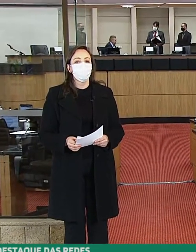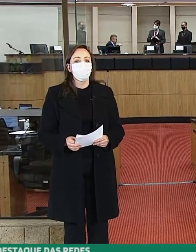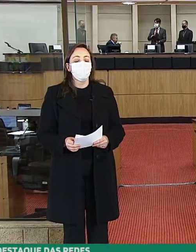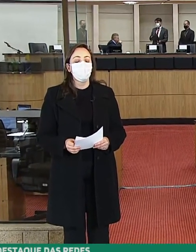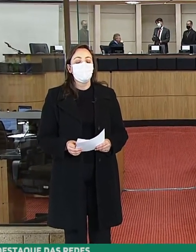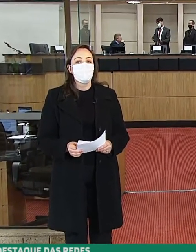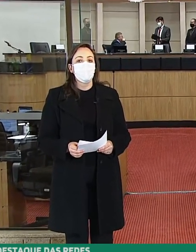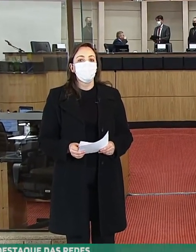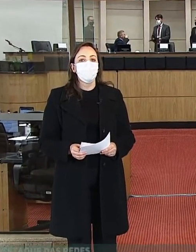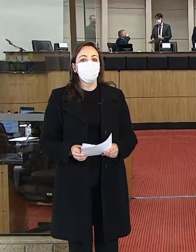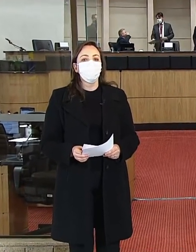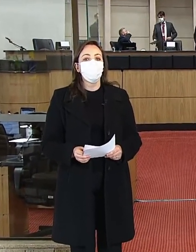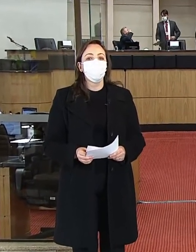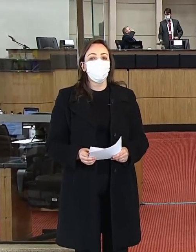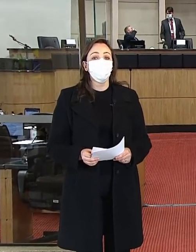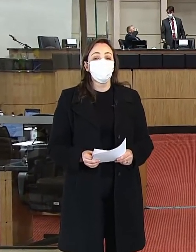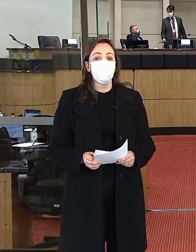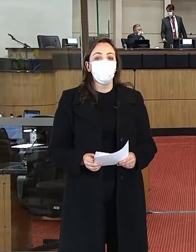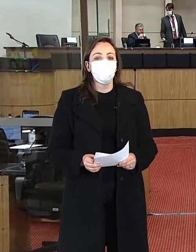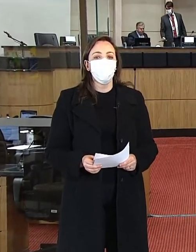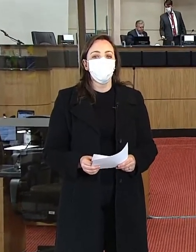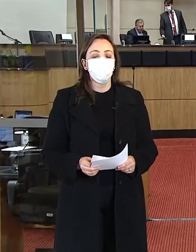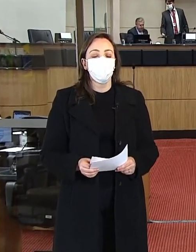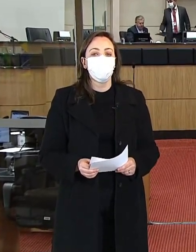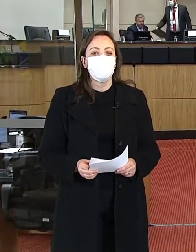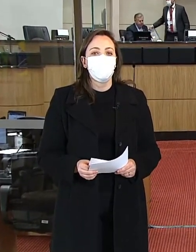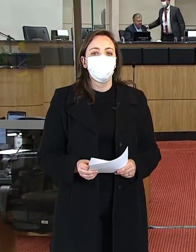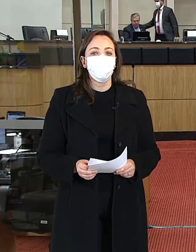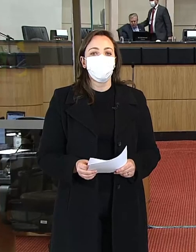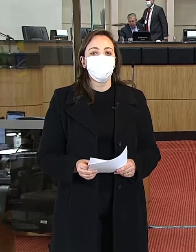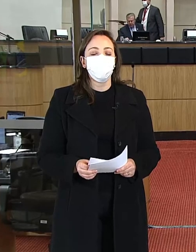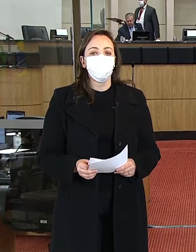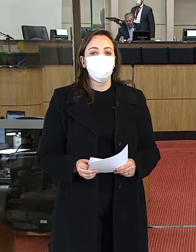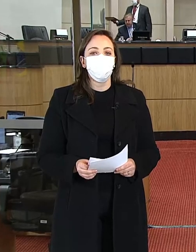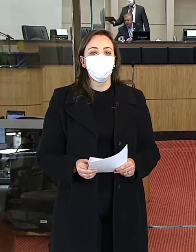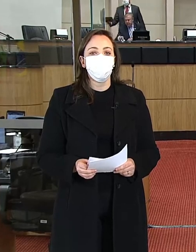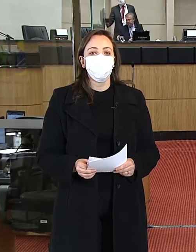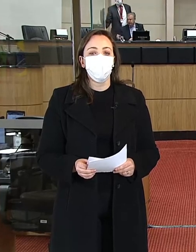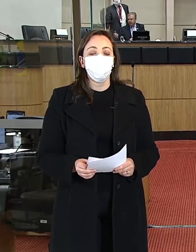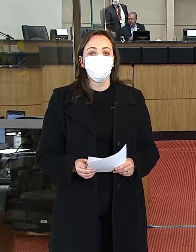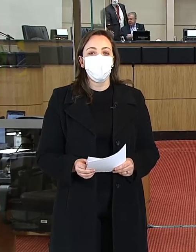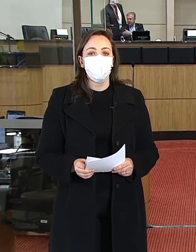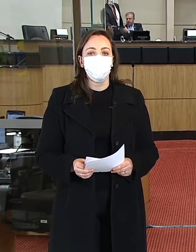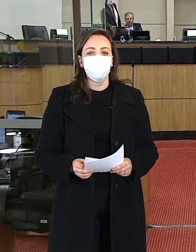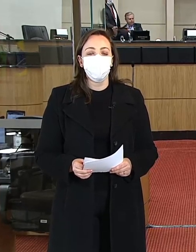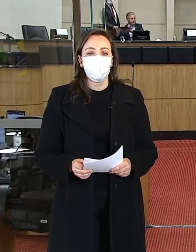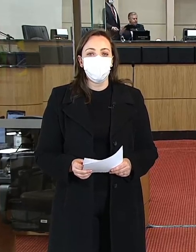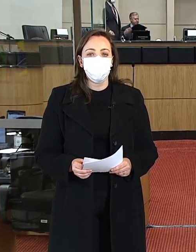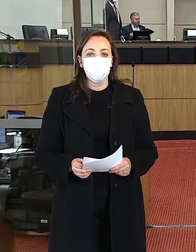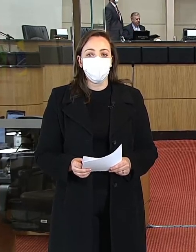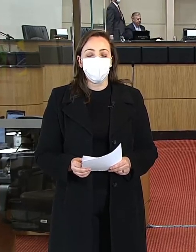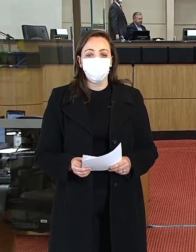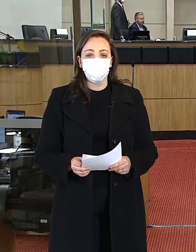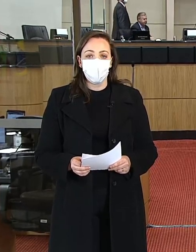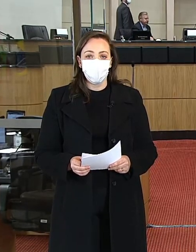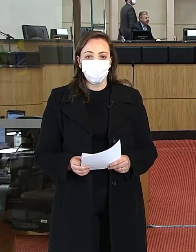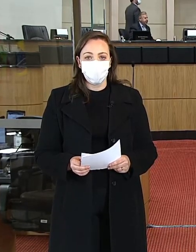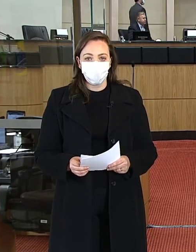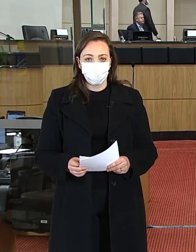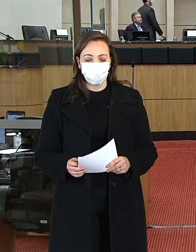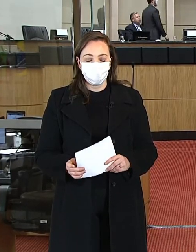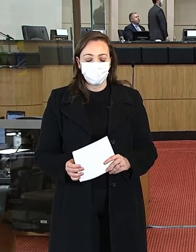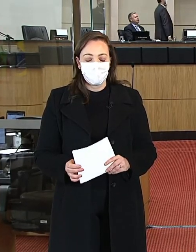Você acesse lá. Lá também é possível dar a sua opinião sobre o que você pensa a respeito de projetos de lei que estão sendo analisados aqui na